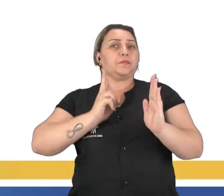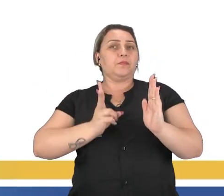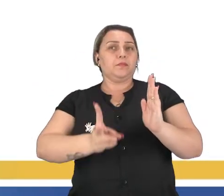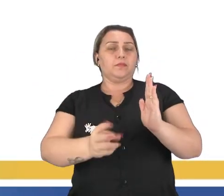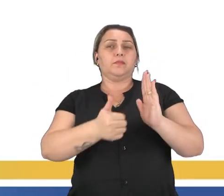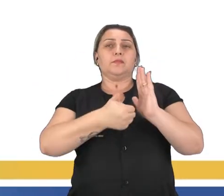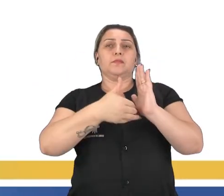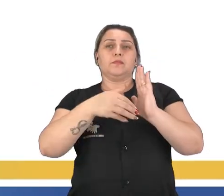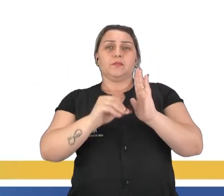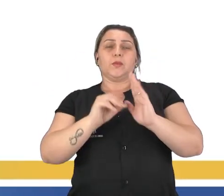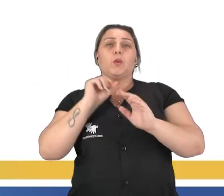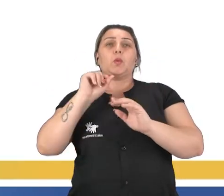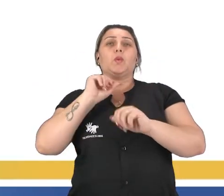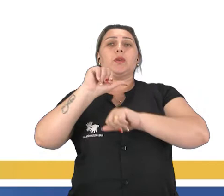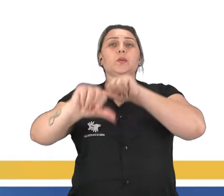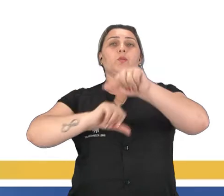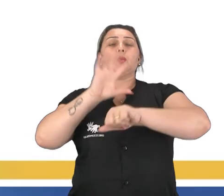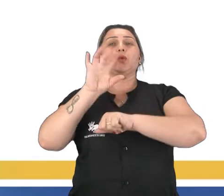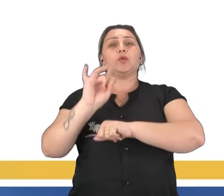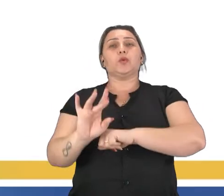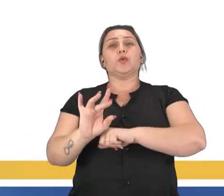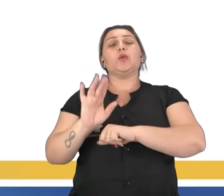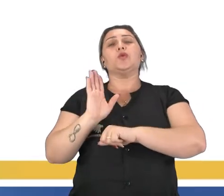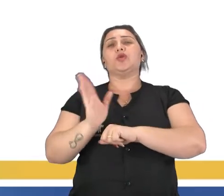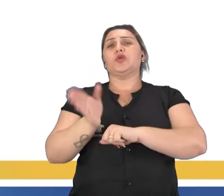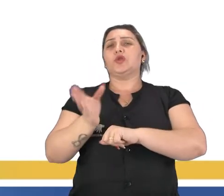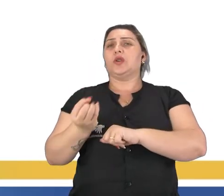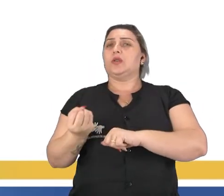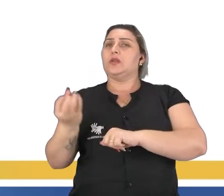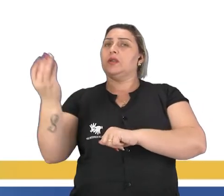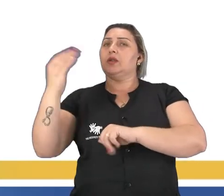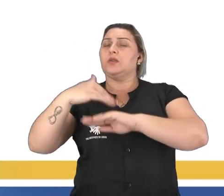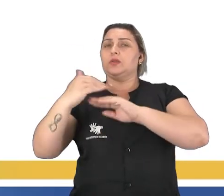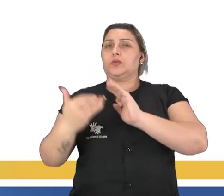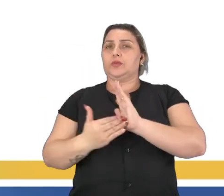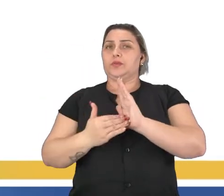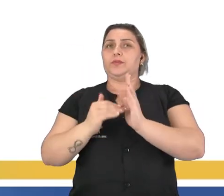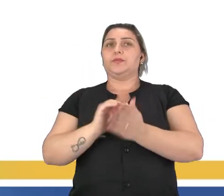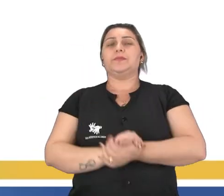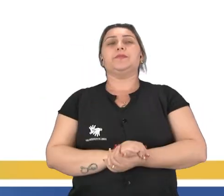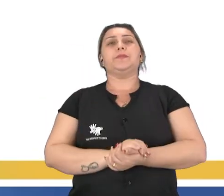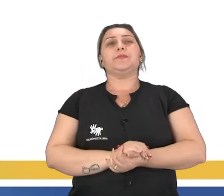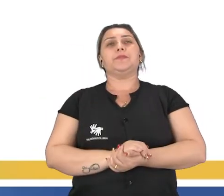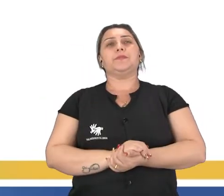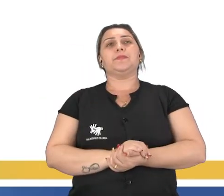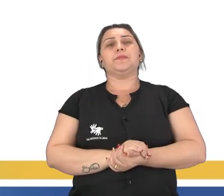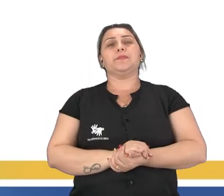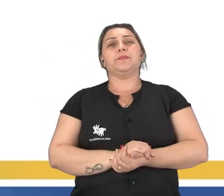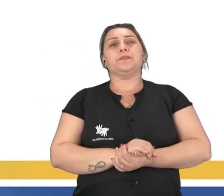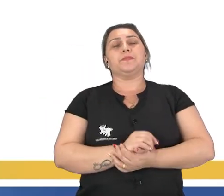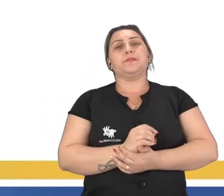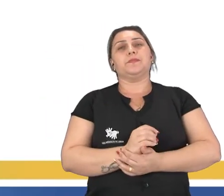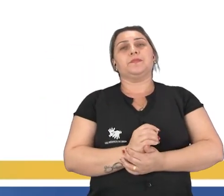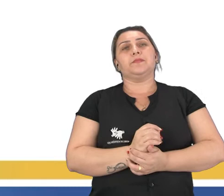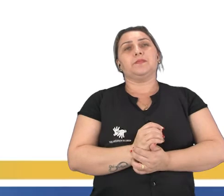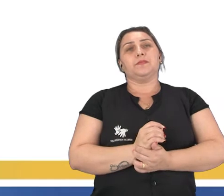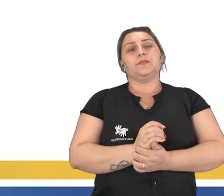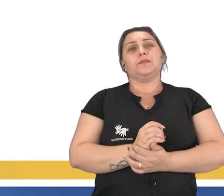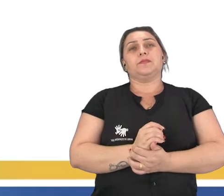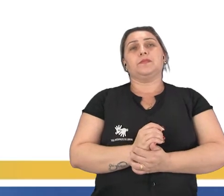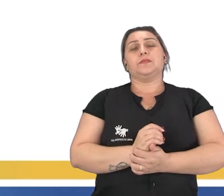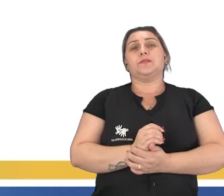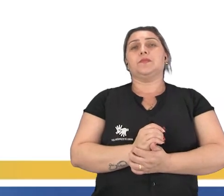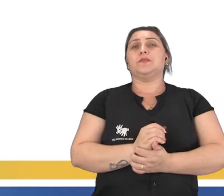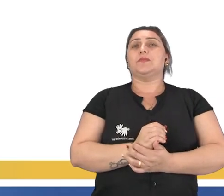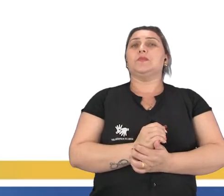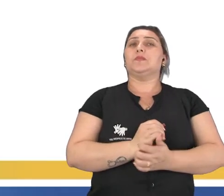10 partes, o que alterou foi apenas quanto ele já percorreu nesse todo. Então, na adição de fração, com denominadores